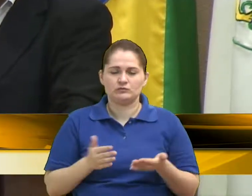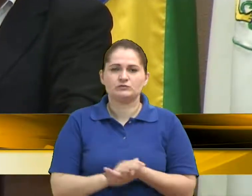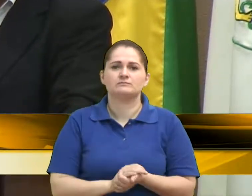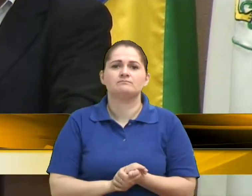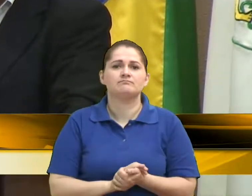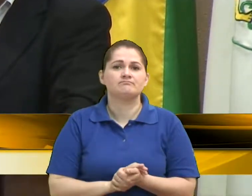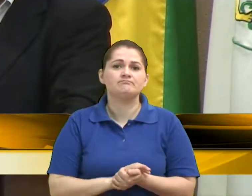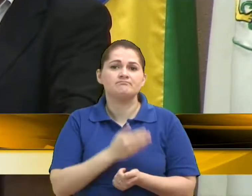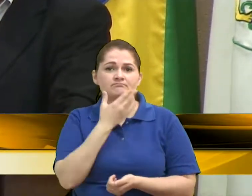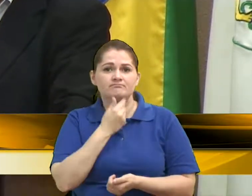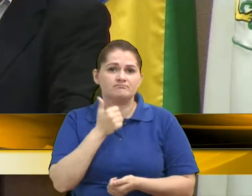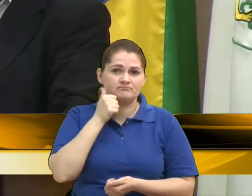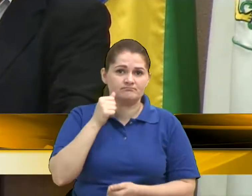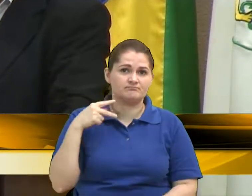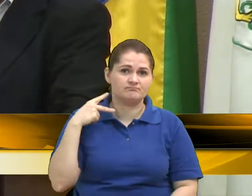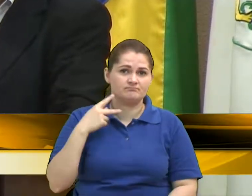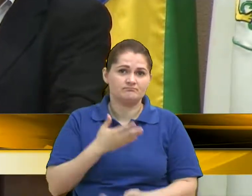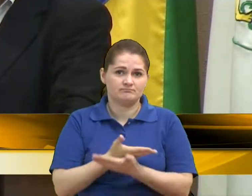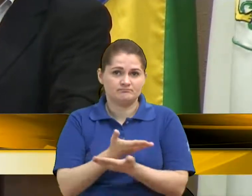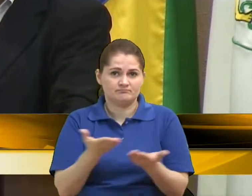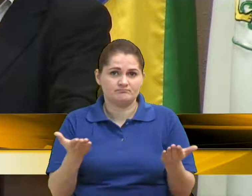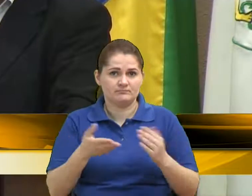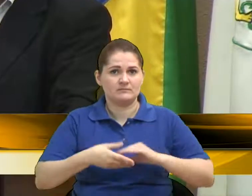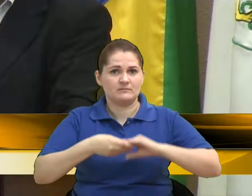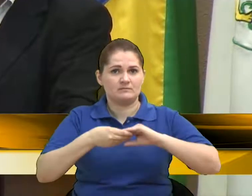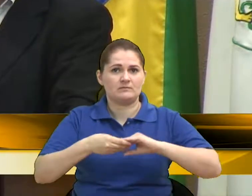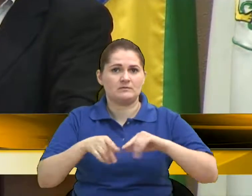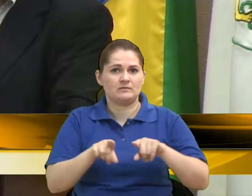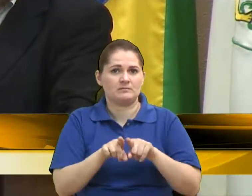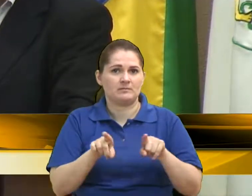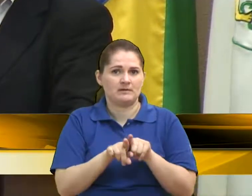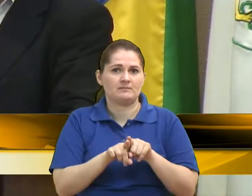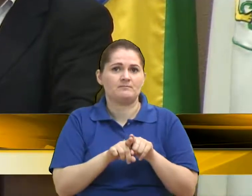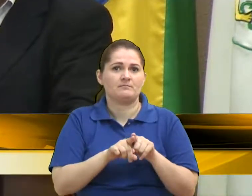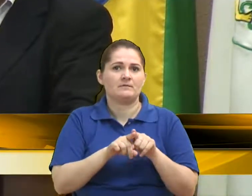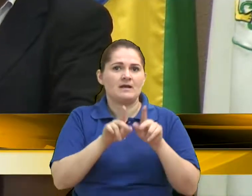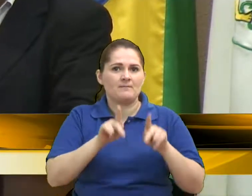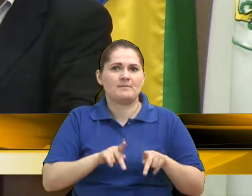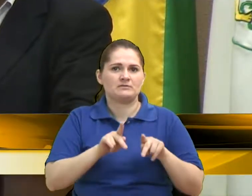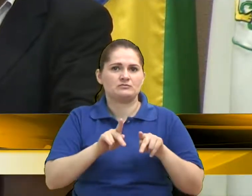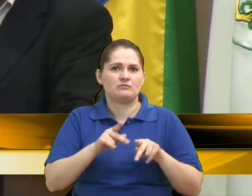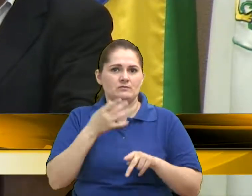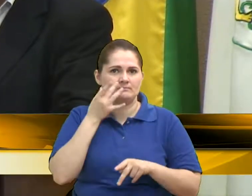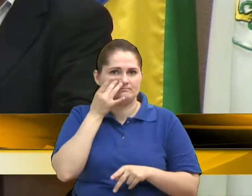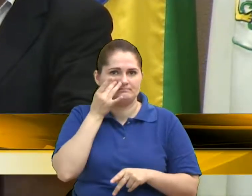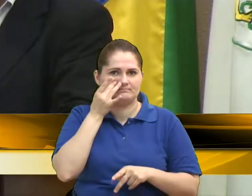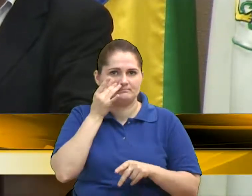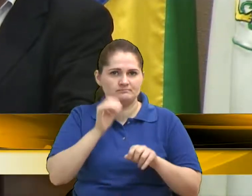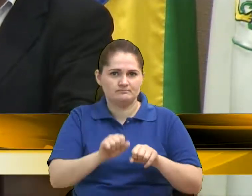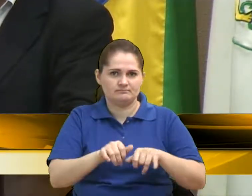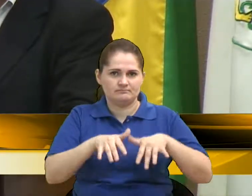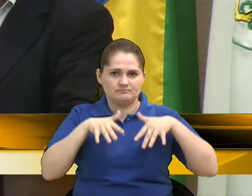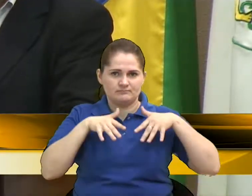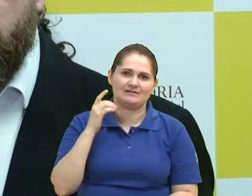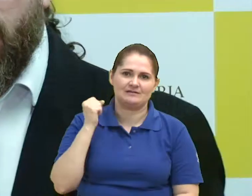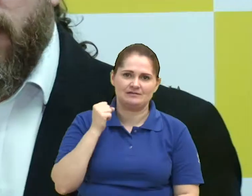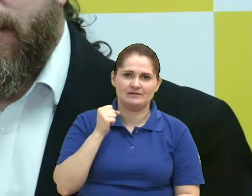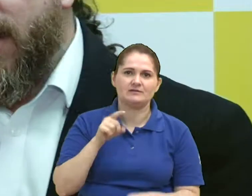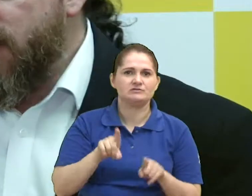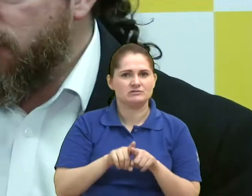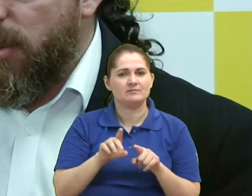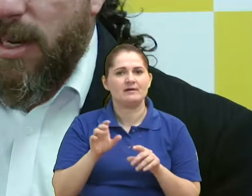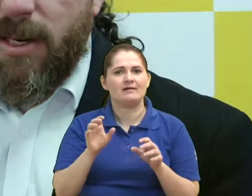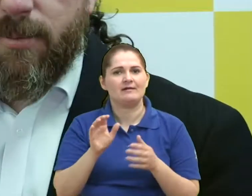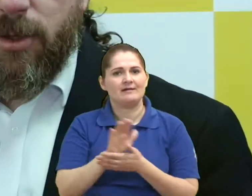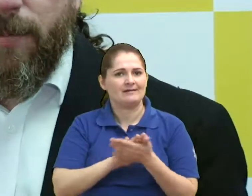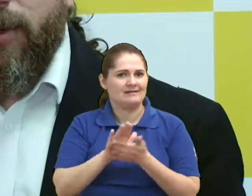lactose. O parlamentar tratou da questão na sessão ordinária desta semana e comenta sobre a sua relevância. A